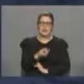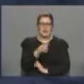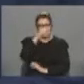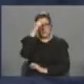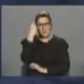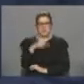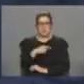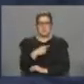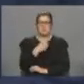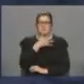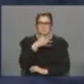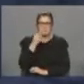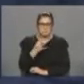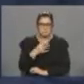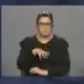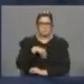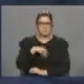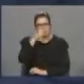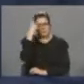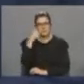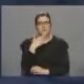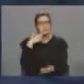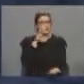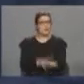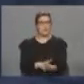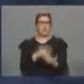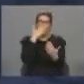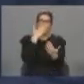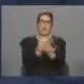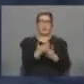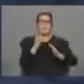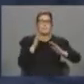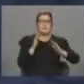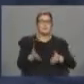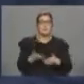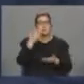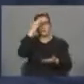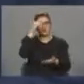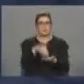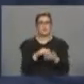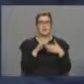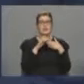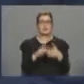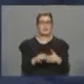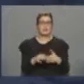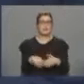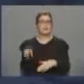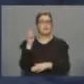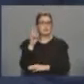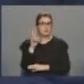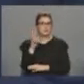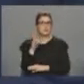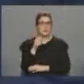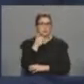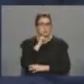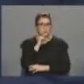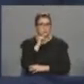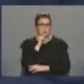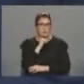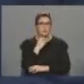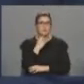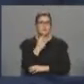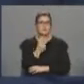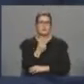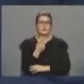mas que é necessário enfrentar esta realidade e os resultados segundo o líder social-democrata açoriano só poderão aparecer